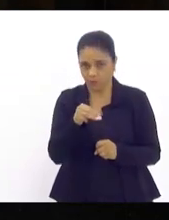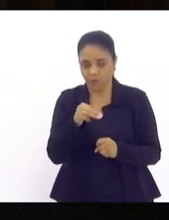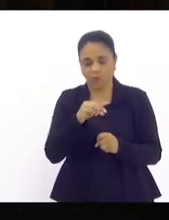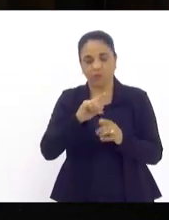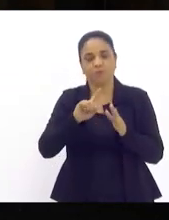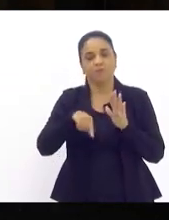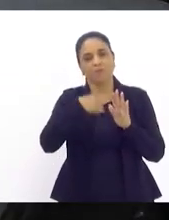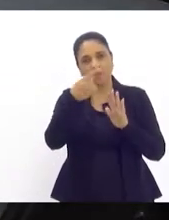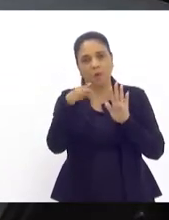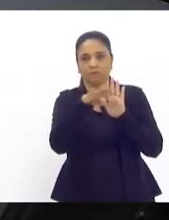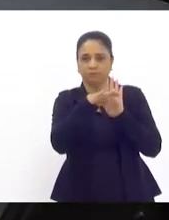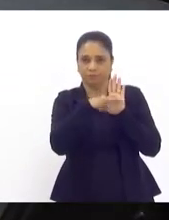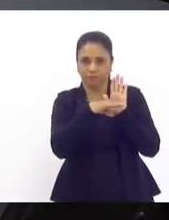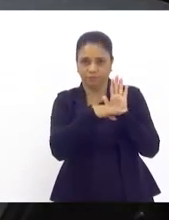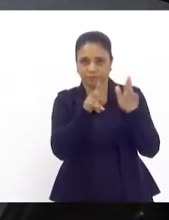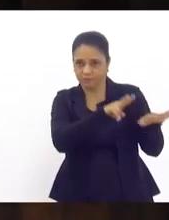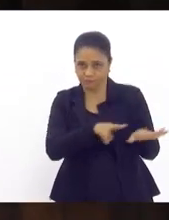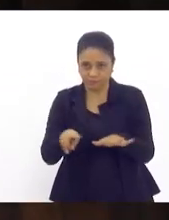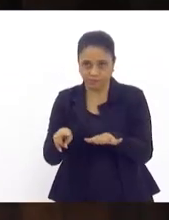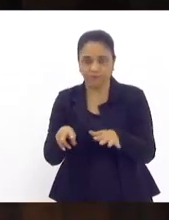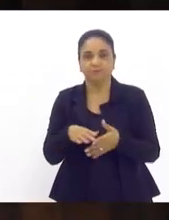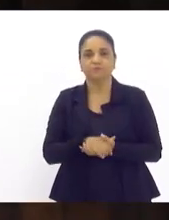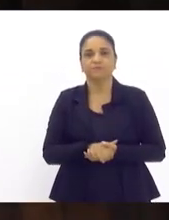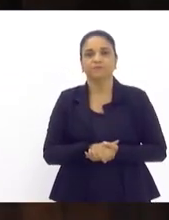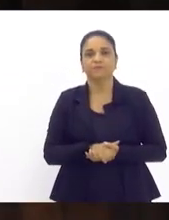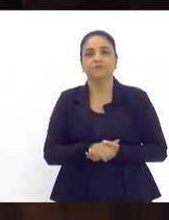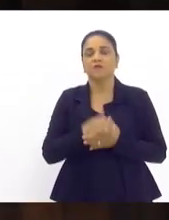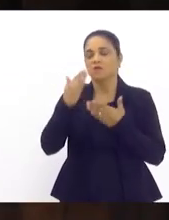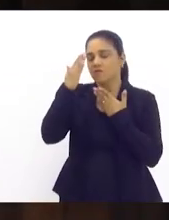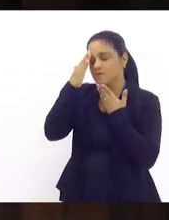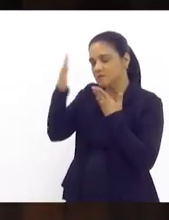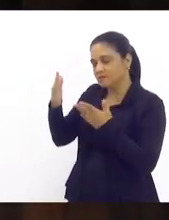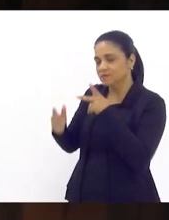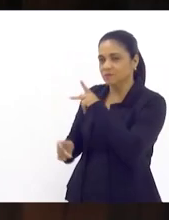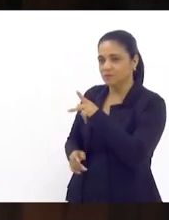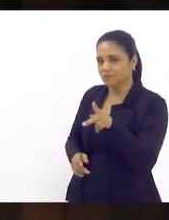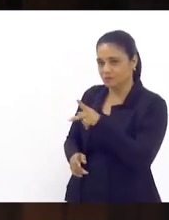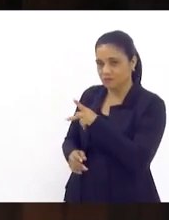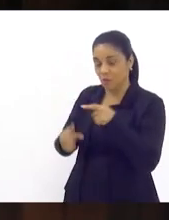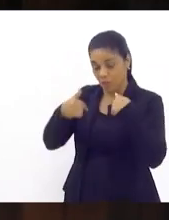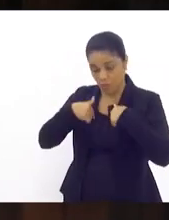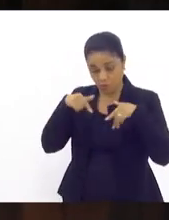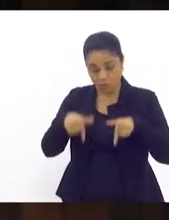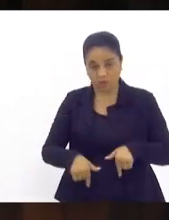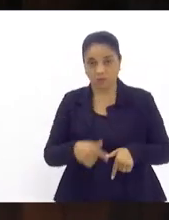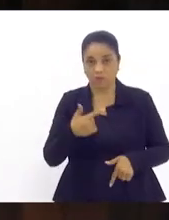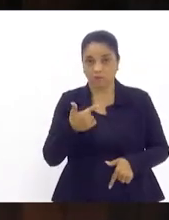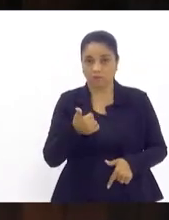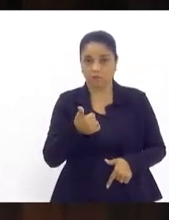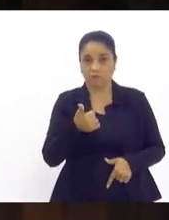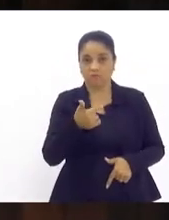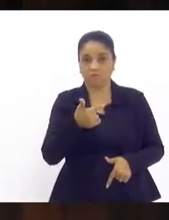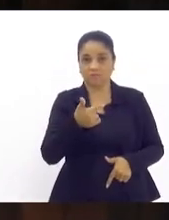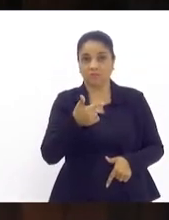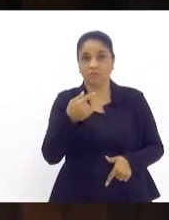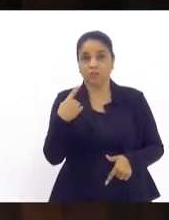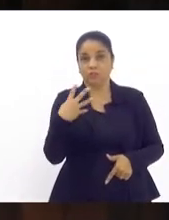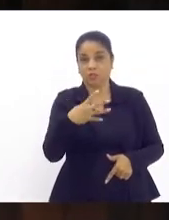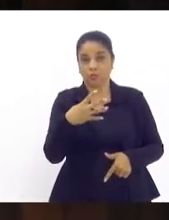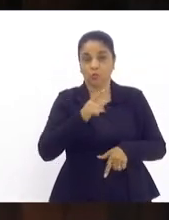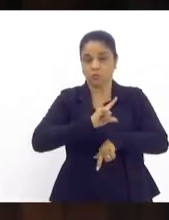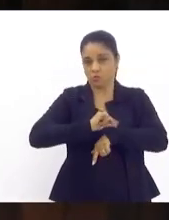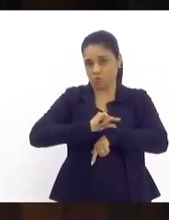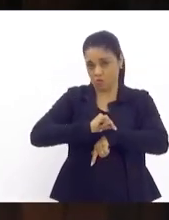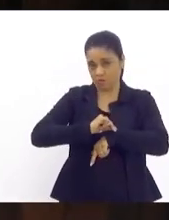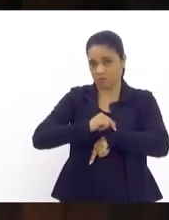sessão. Queria agradecer ao professor no entendimento que eu estou aqui desde as 14 horas. O próximo orador